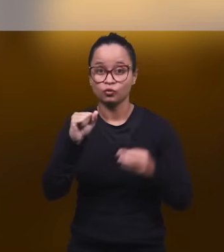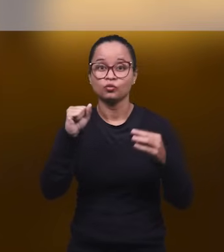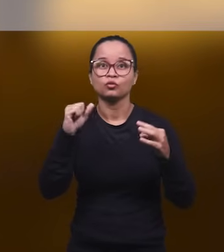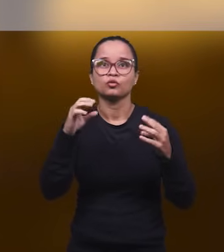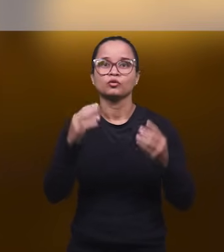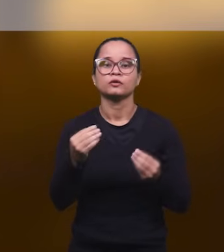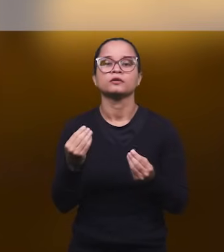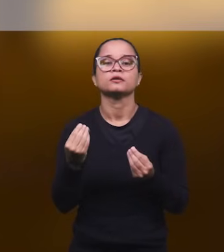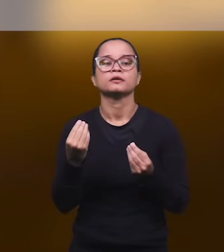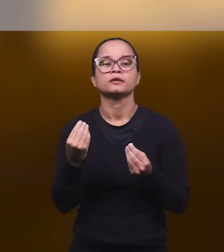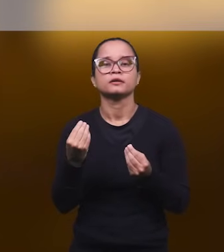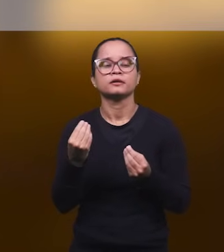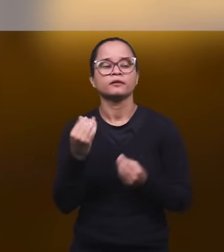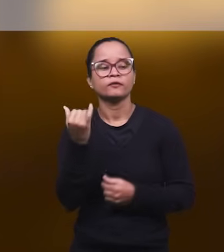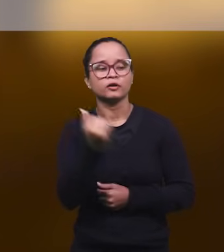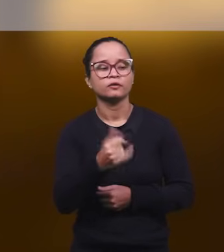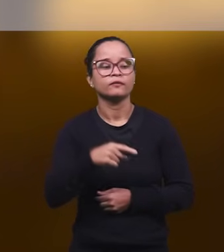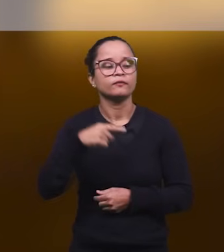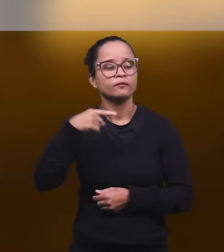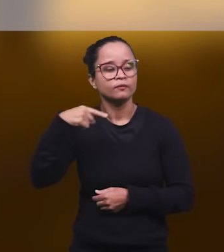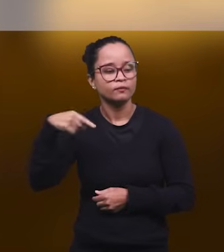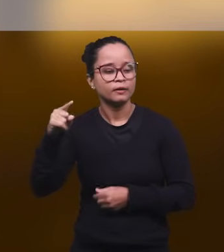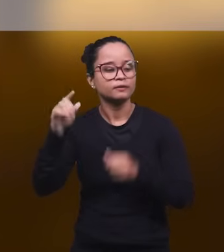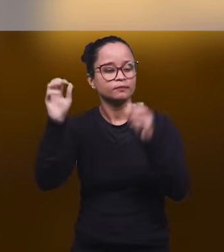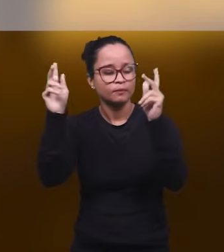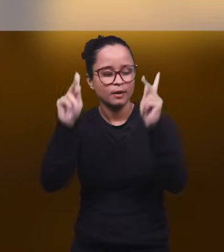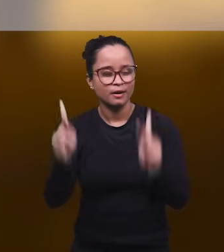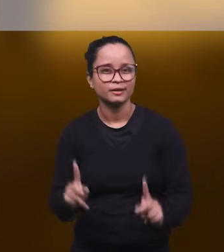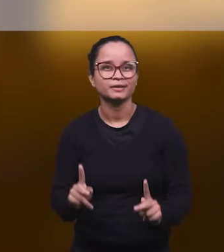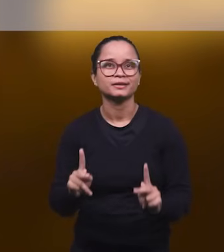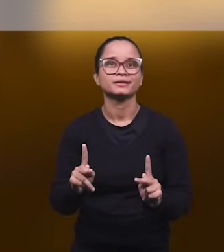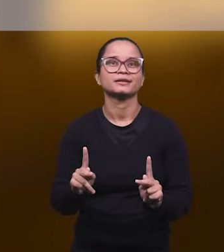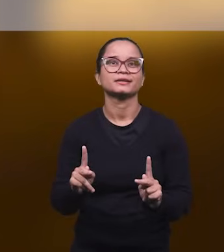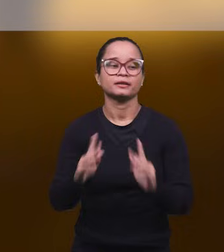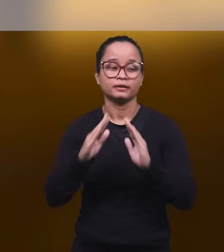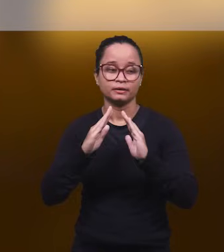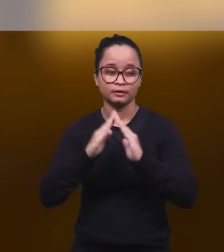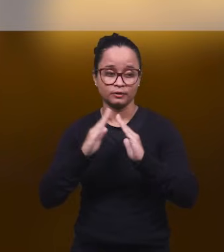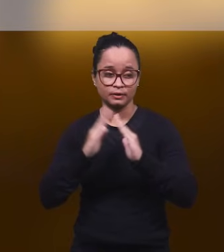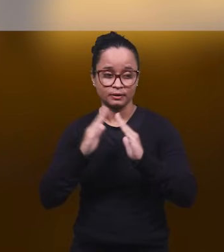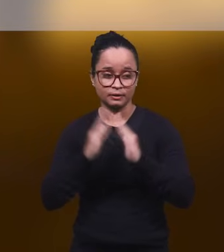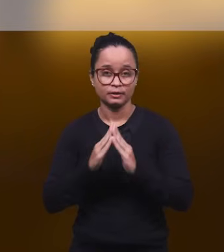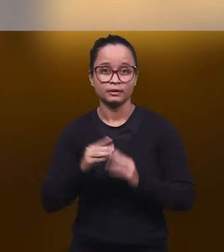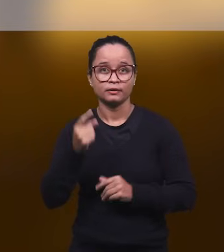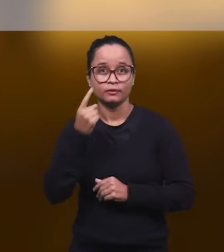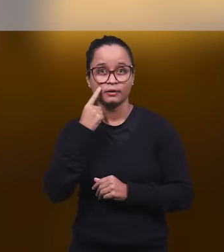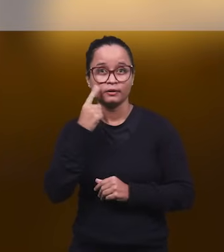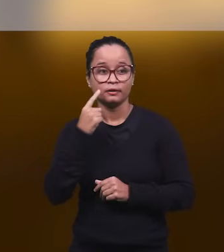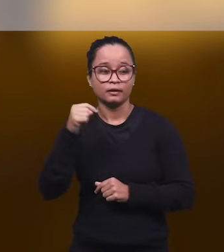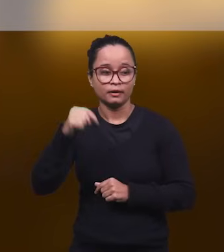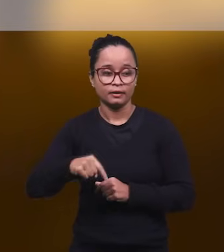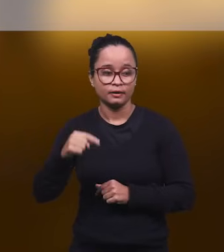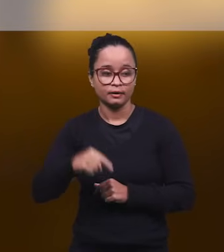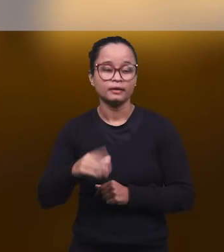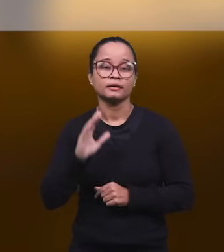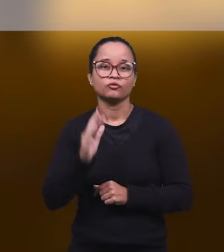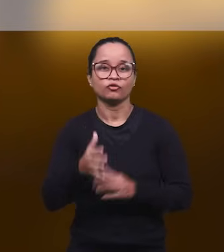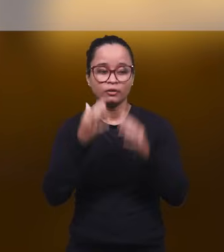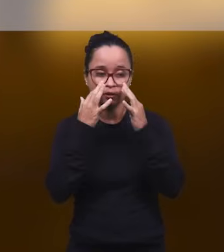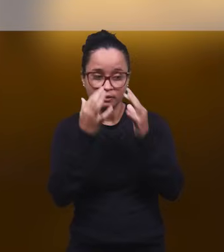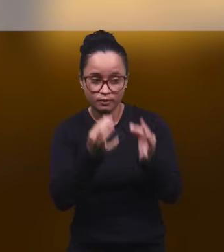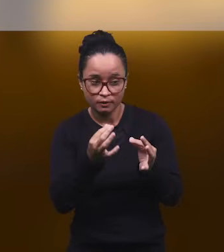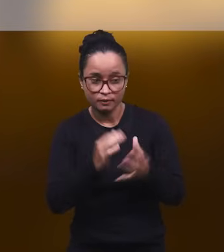que tinha trazido e lhe disse: Sobe em paz à tua casa. Vês aqui que tenho